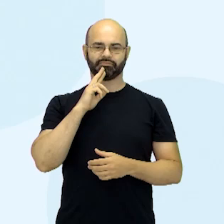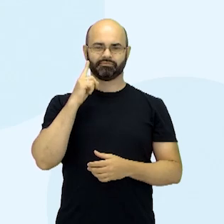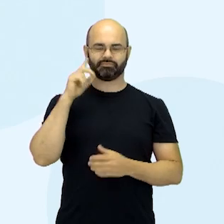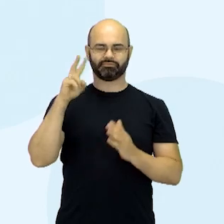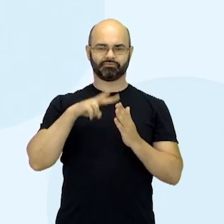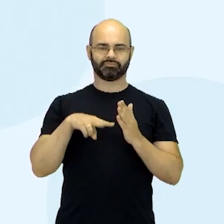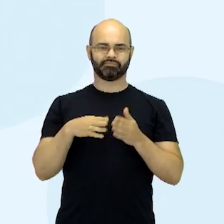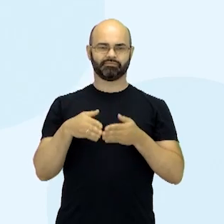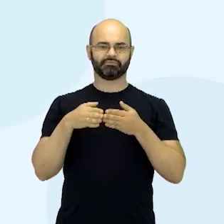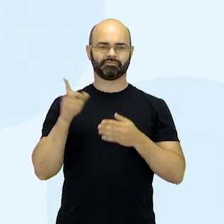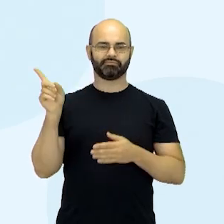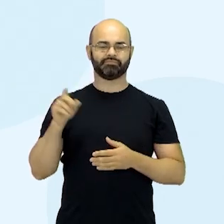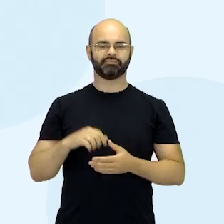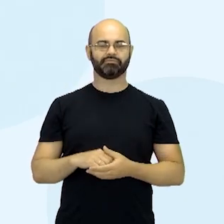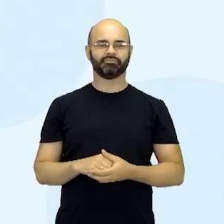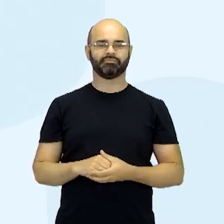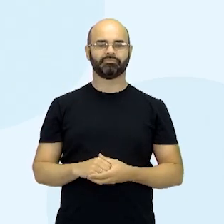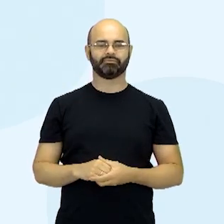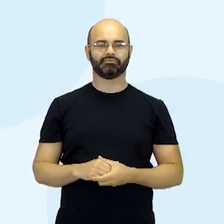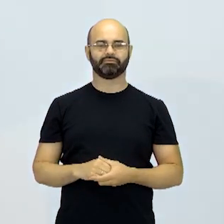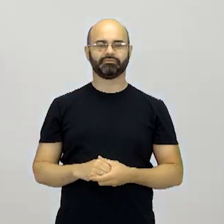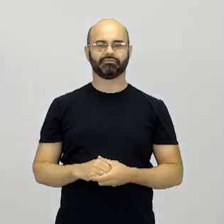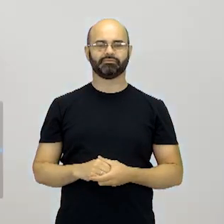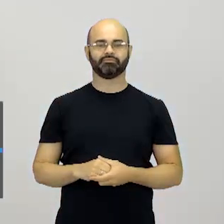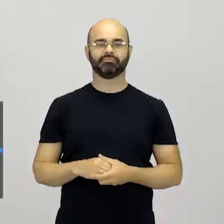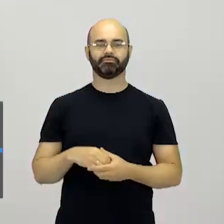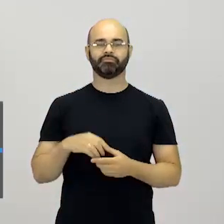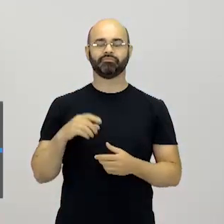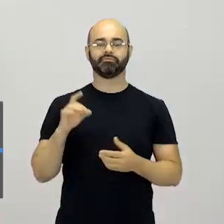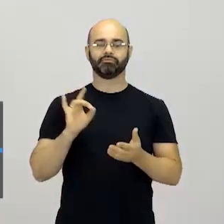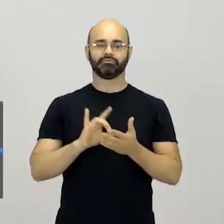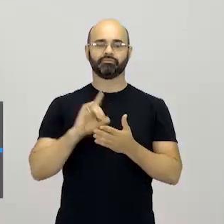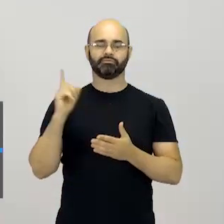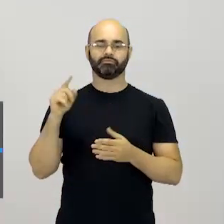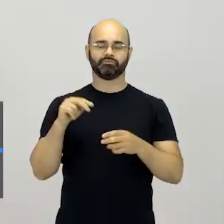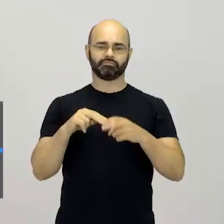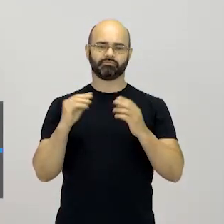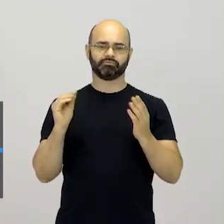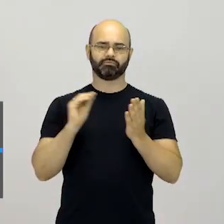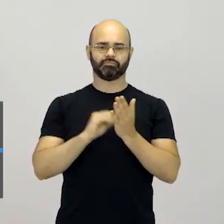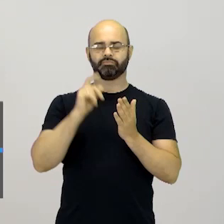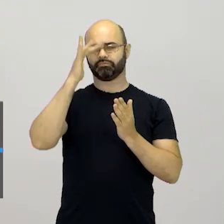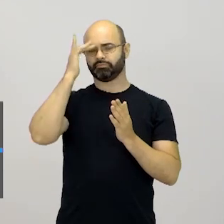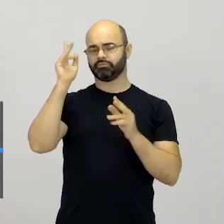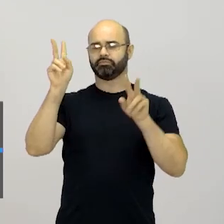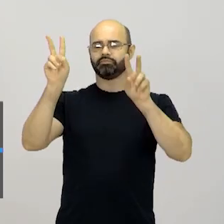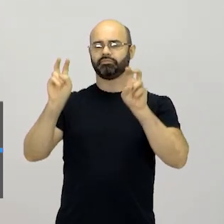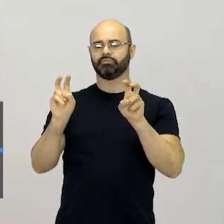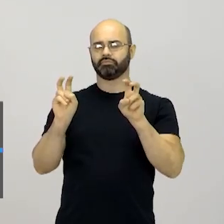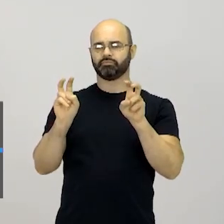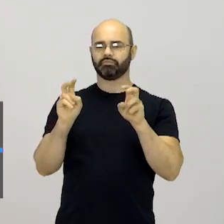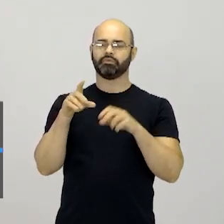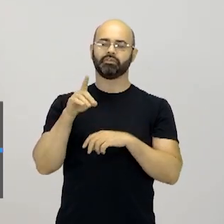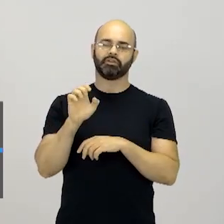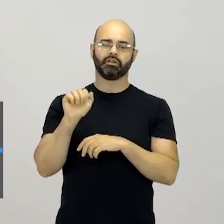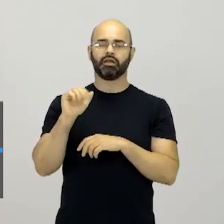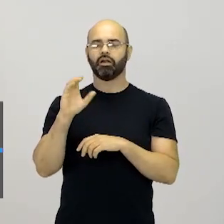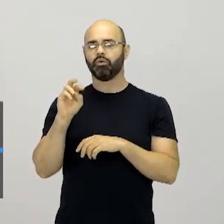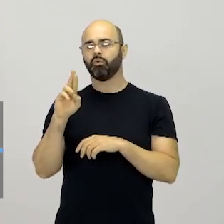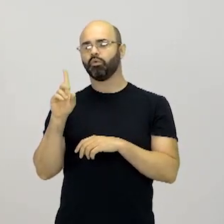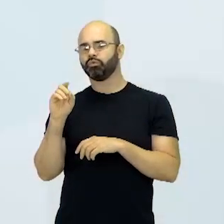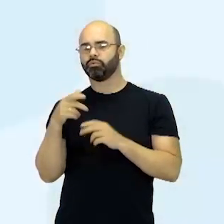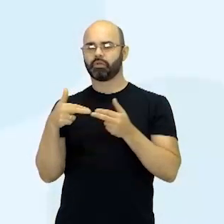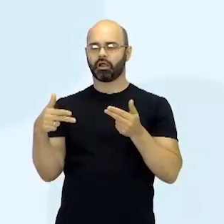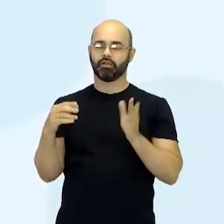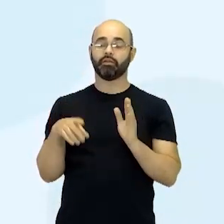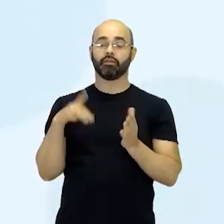favor, Mauro? É assim, ó, essa citação indireta, a pergunta era se muitas vezes é marcada com frase segundo tal ou de acordo com alguém, né? A resposta é verdadeira, porque